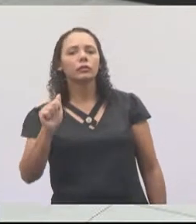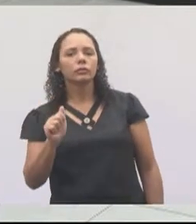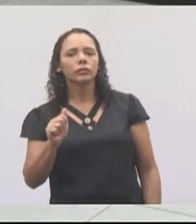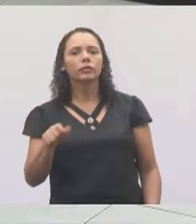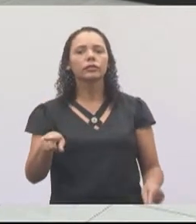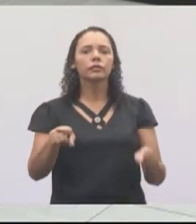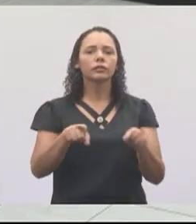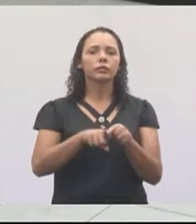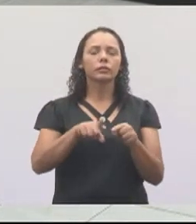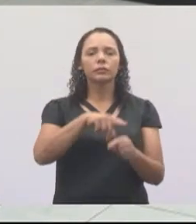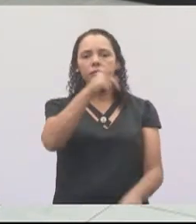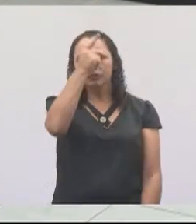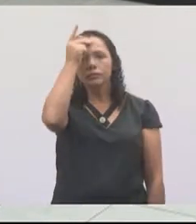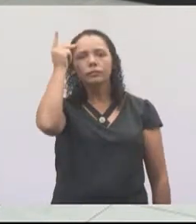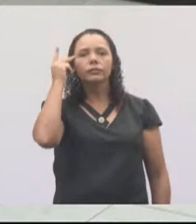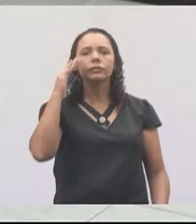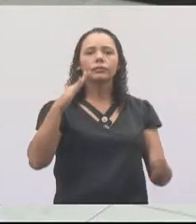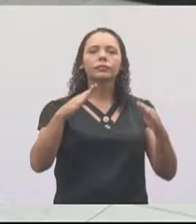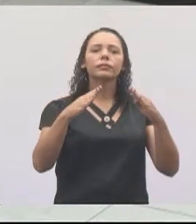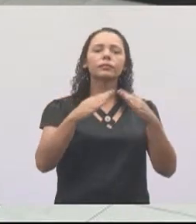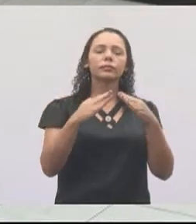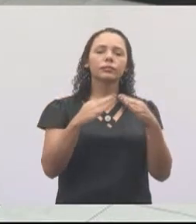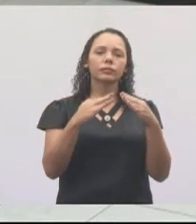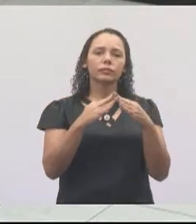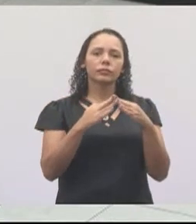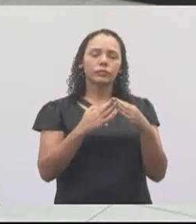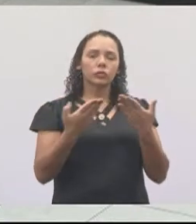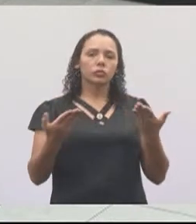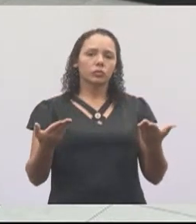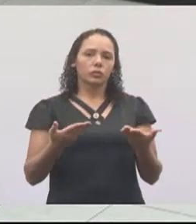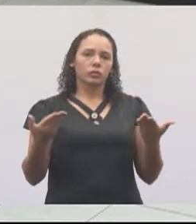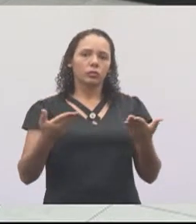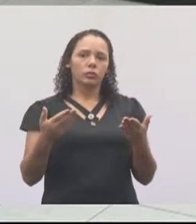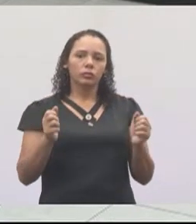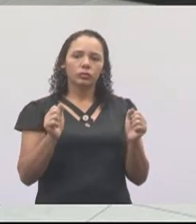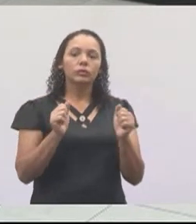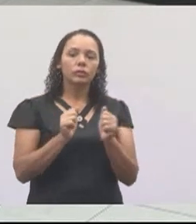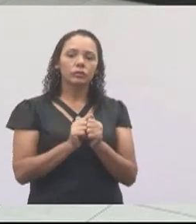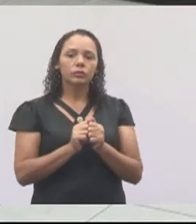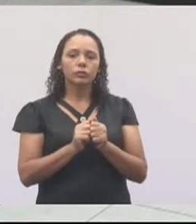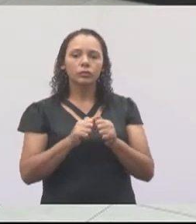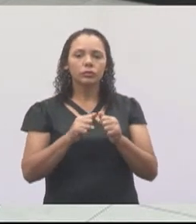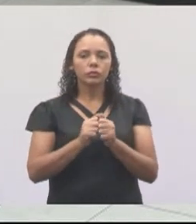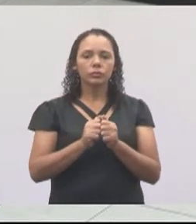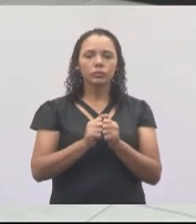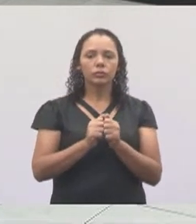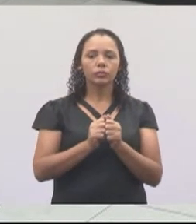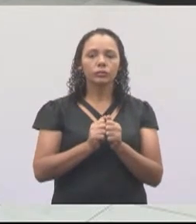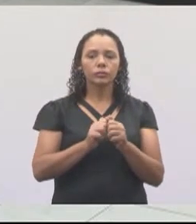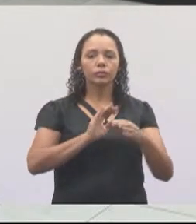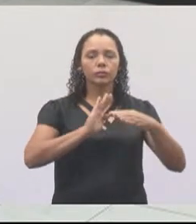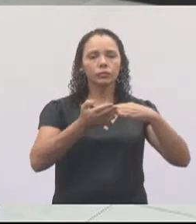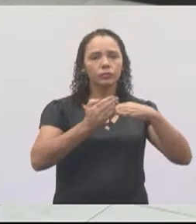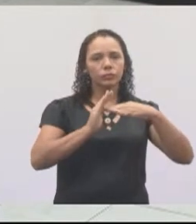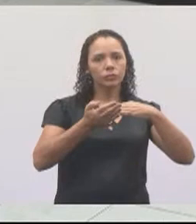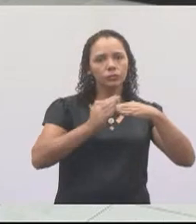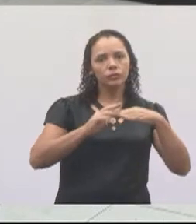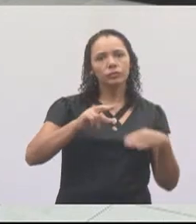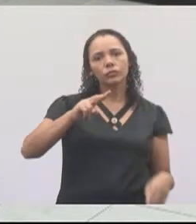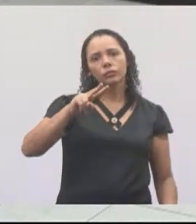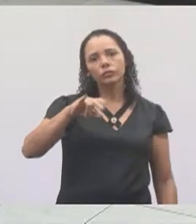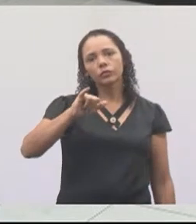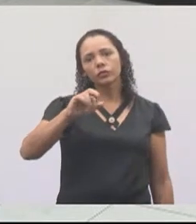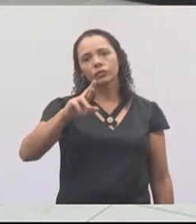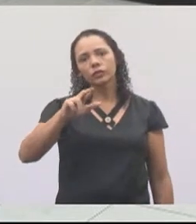os moradores que hoje estão conosco nas galerias do Veraneio Ijau, dos bairros Veraneio